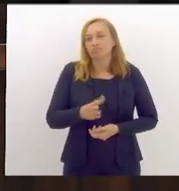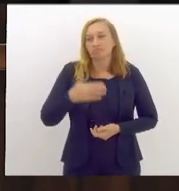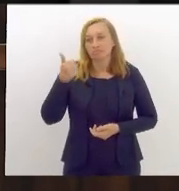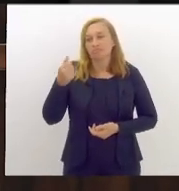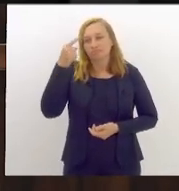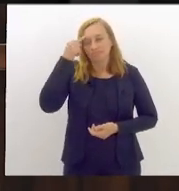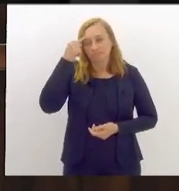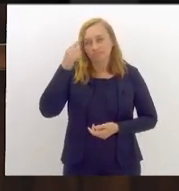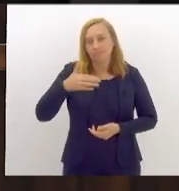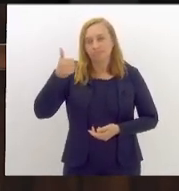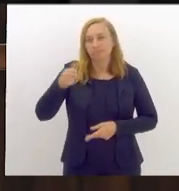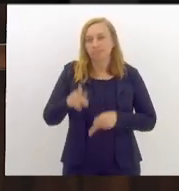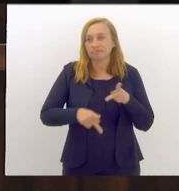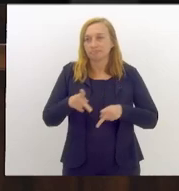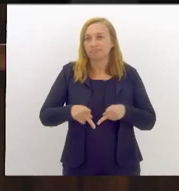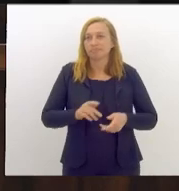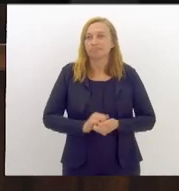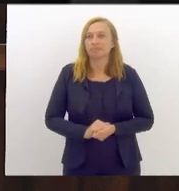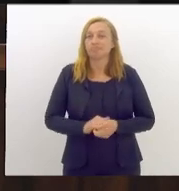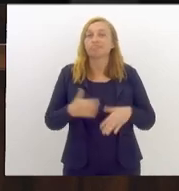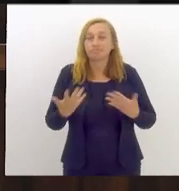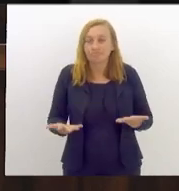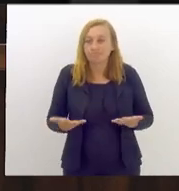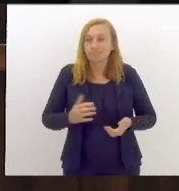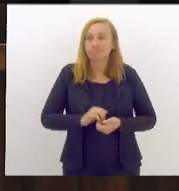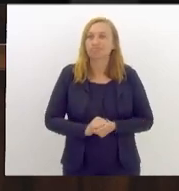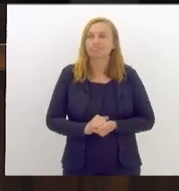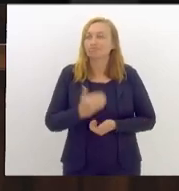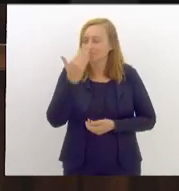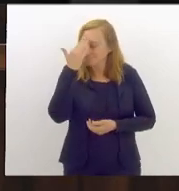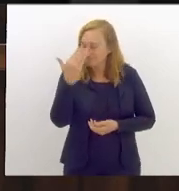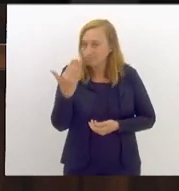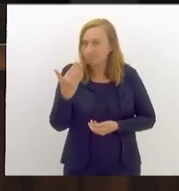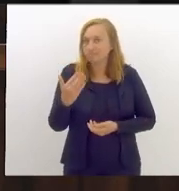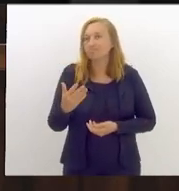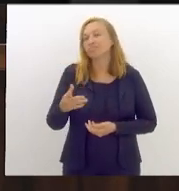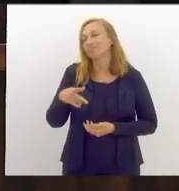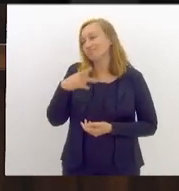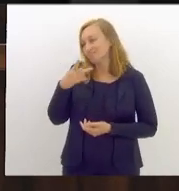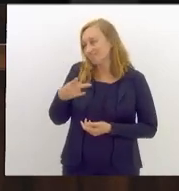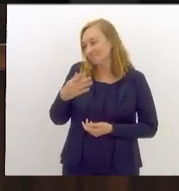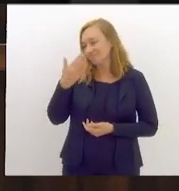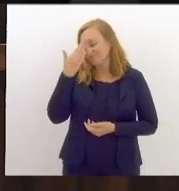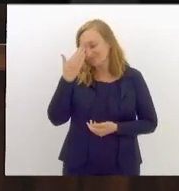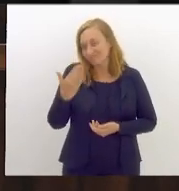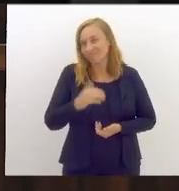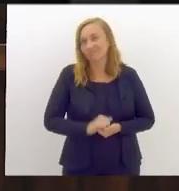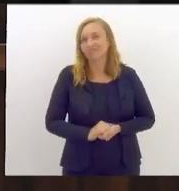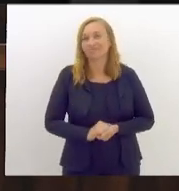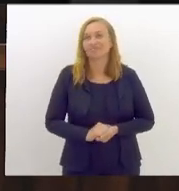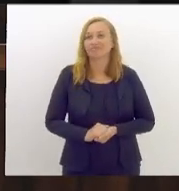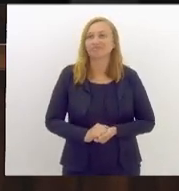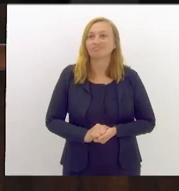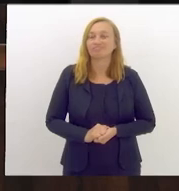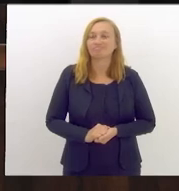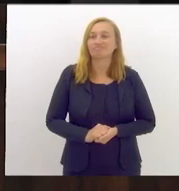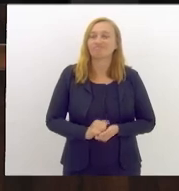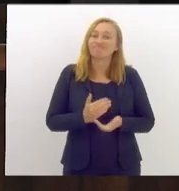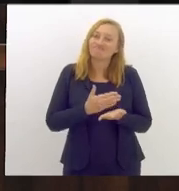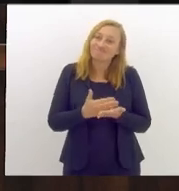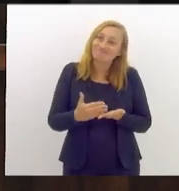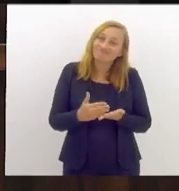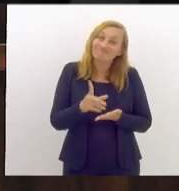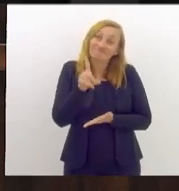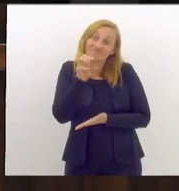pensando melhor para nossa população então muito obrigado pelas palavras a gente começou